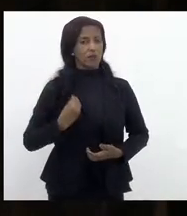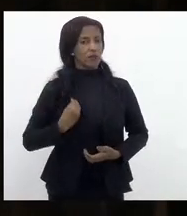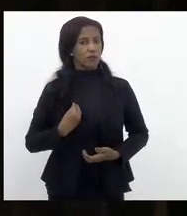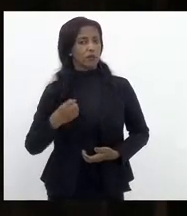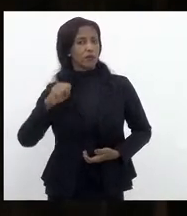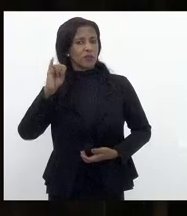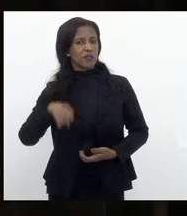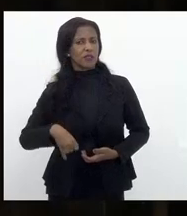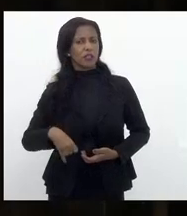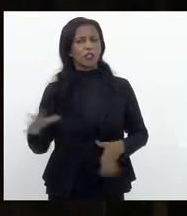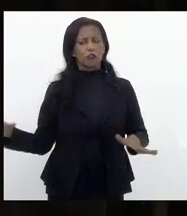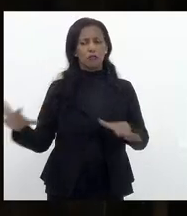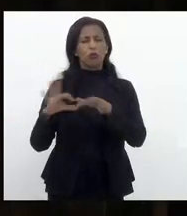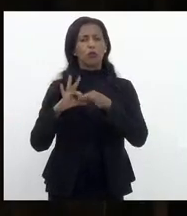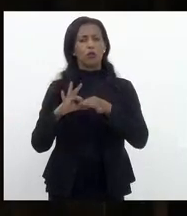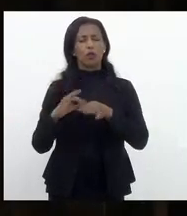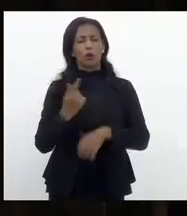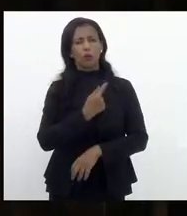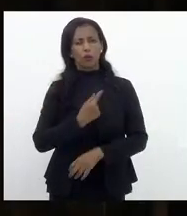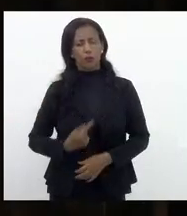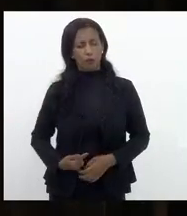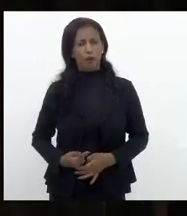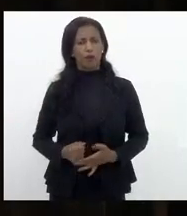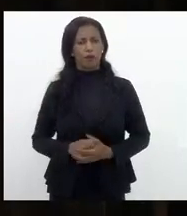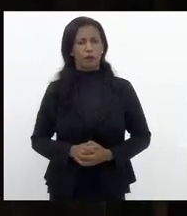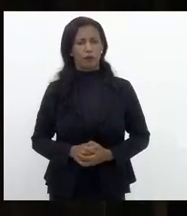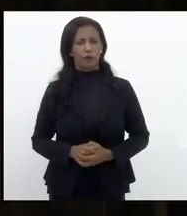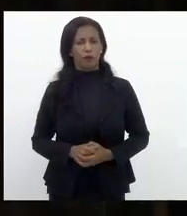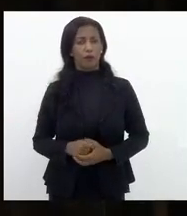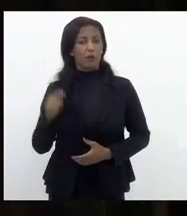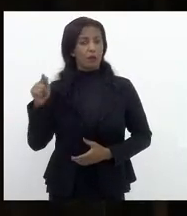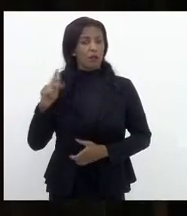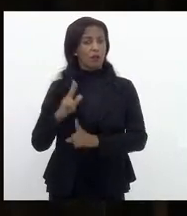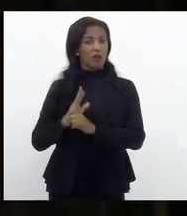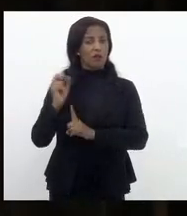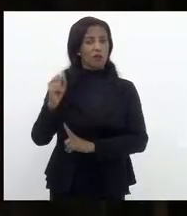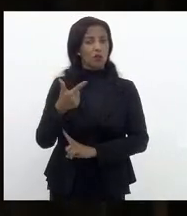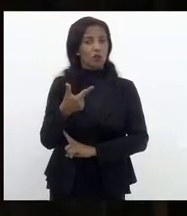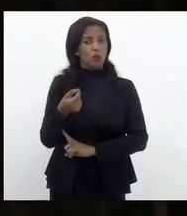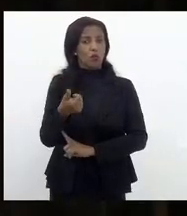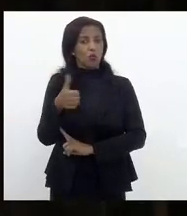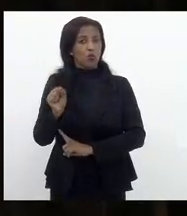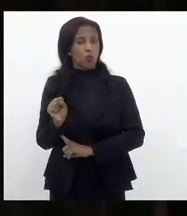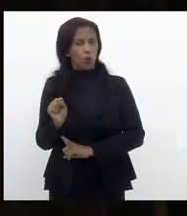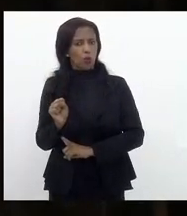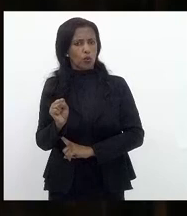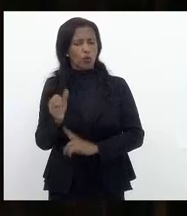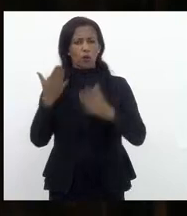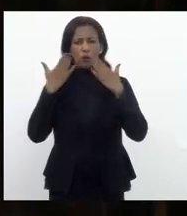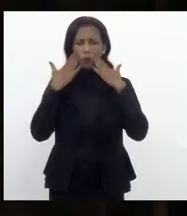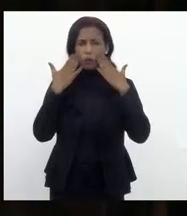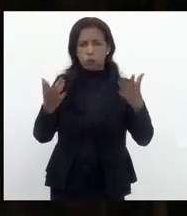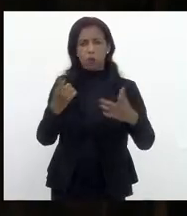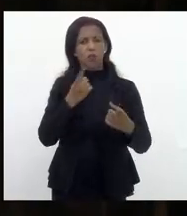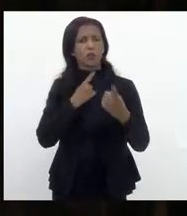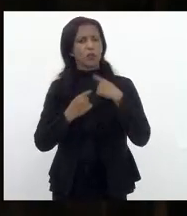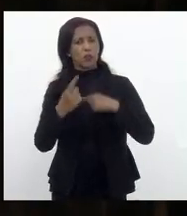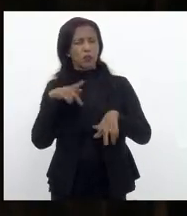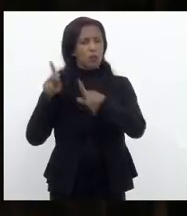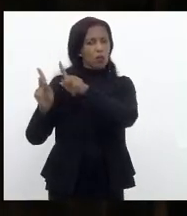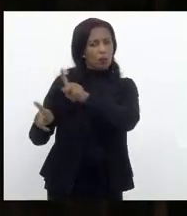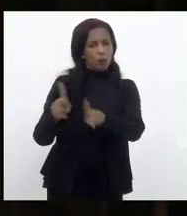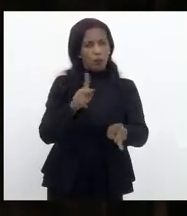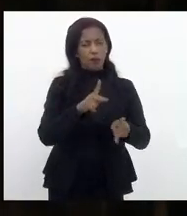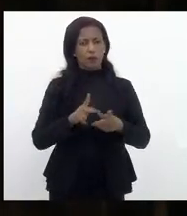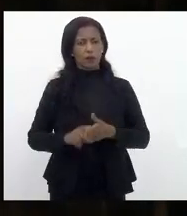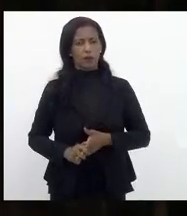e união com o governo que foi eleito em 2018 que expressou o desejo da